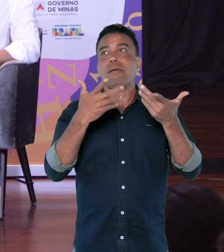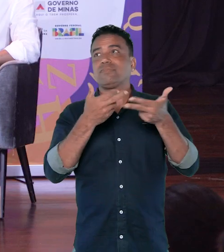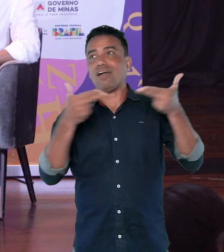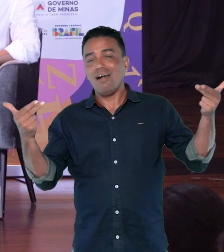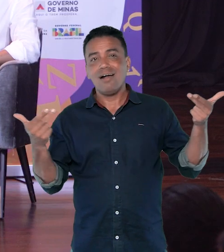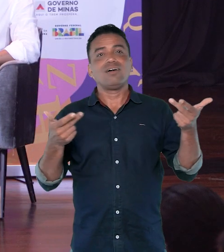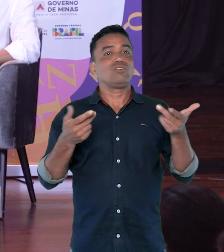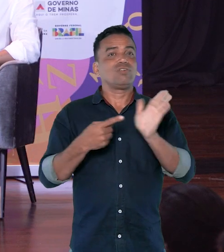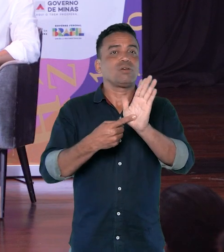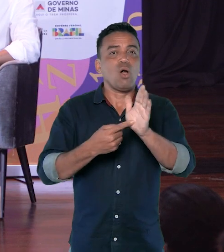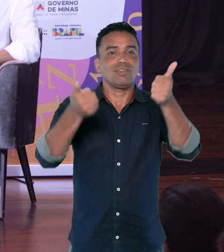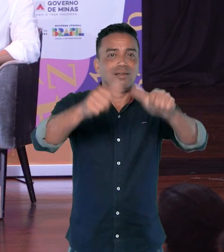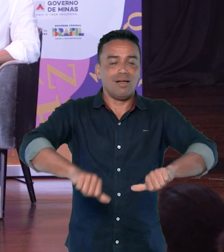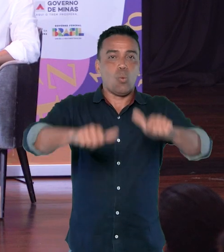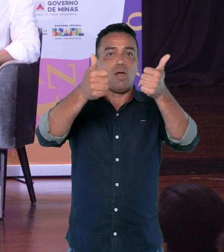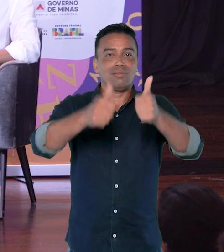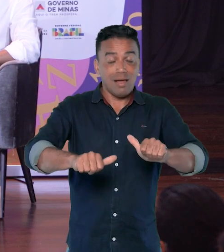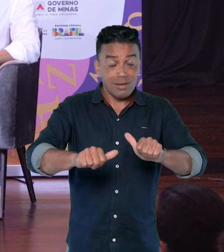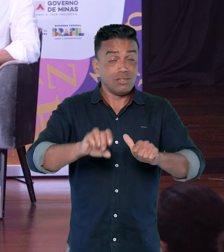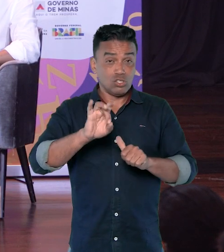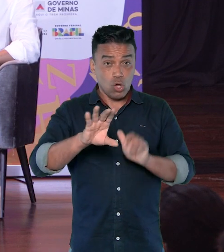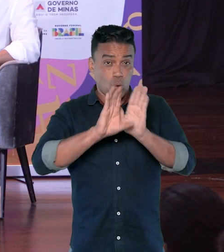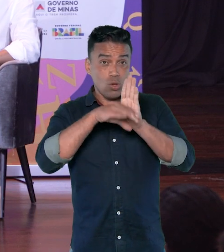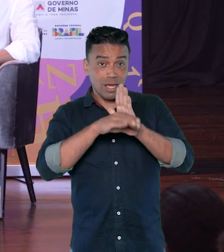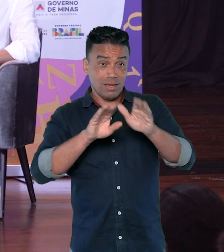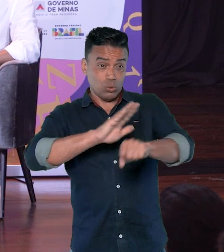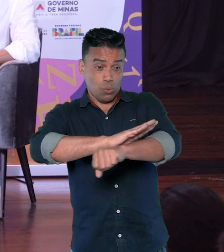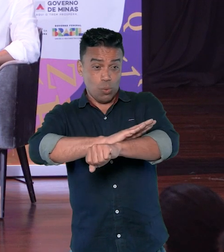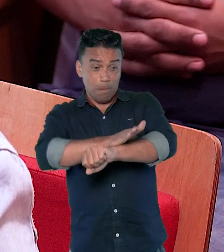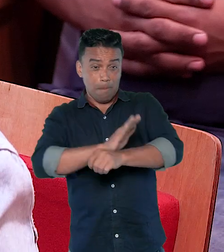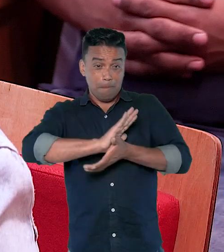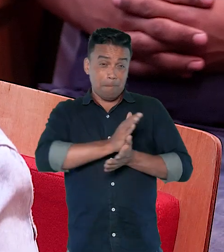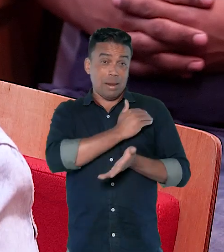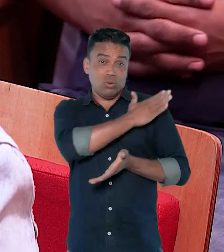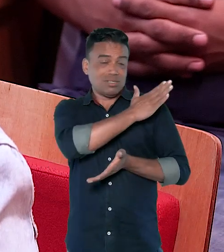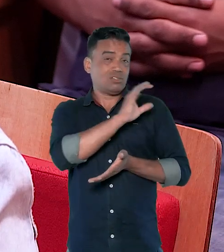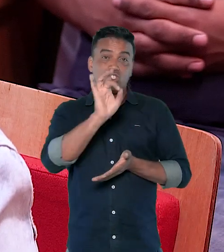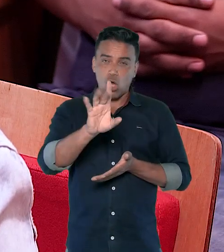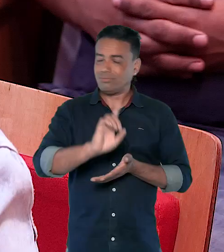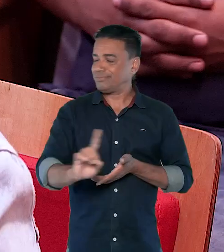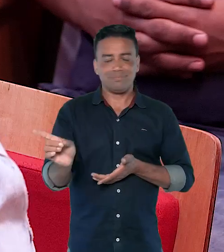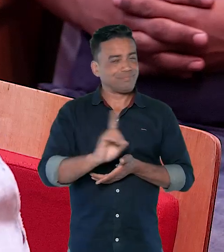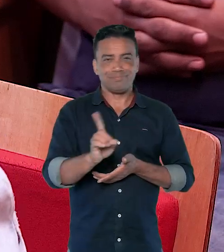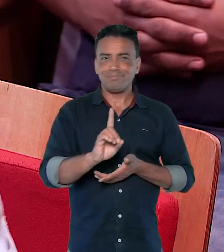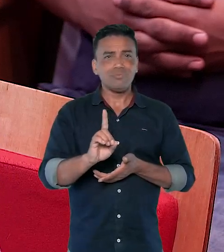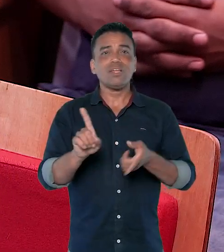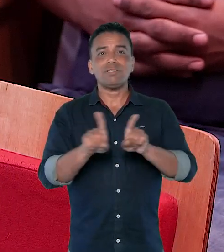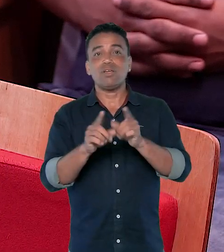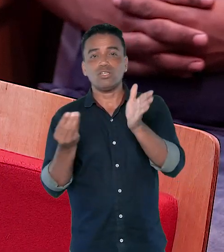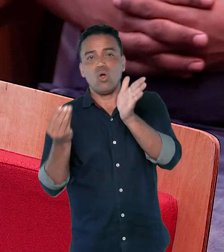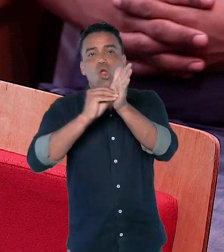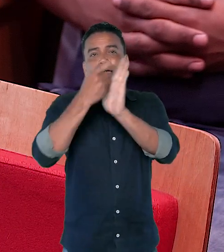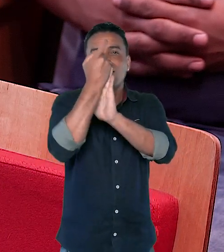né, como não só como preconceito, mas como as as